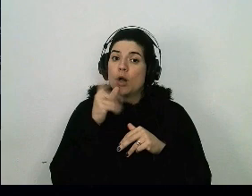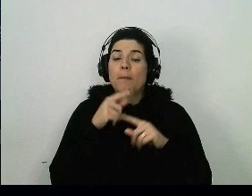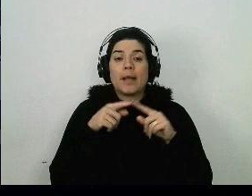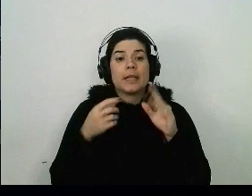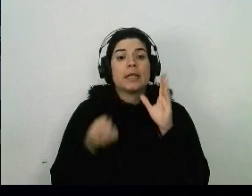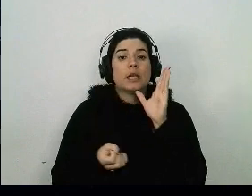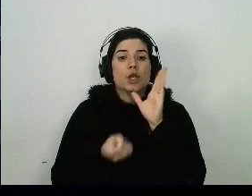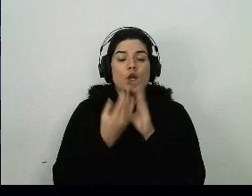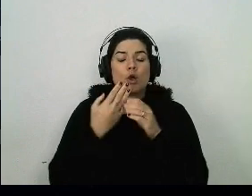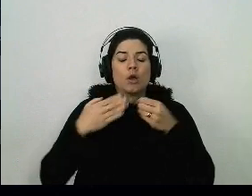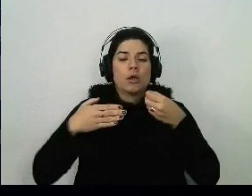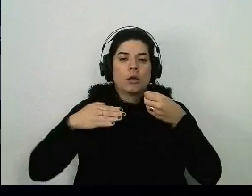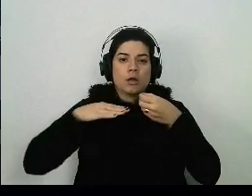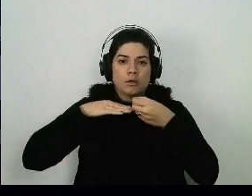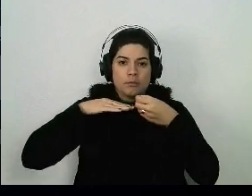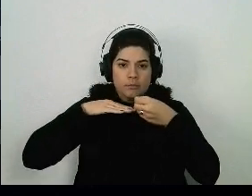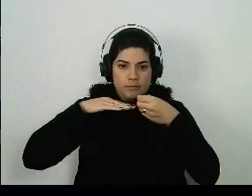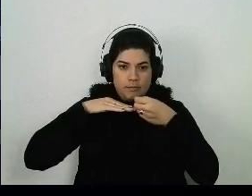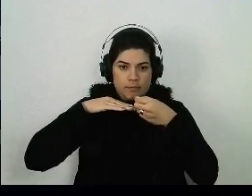gente.